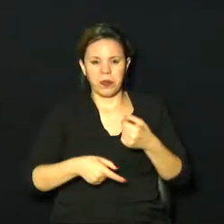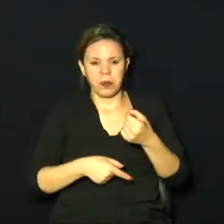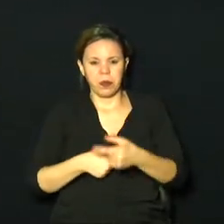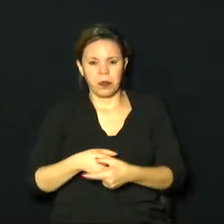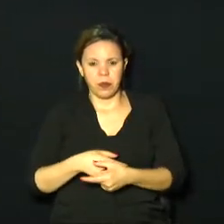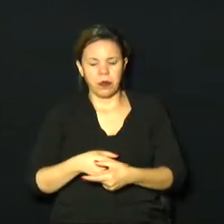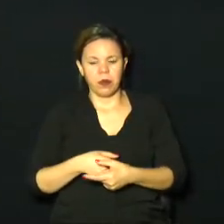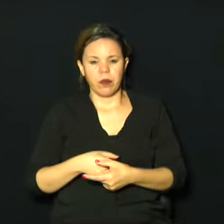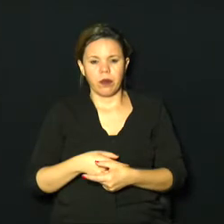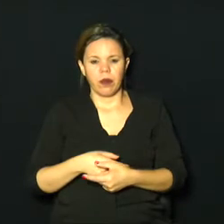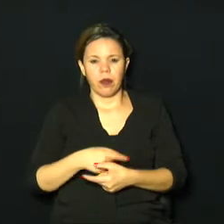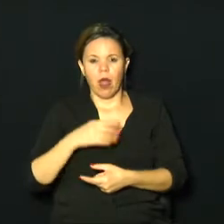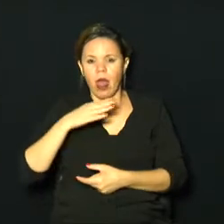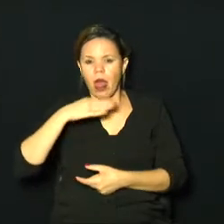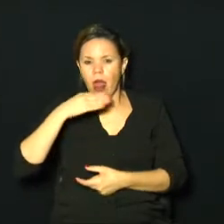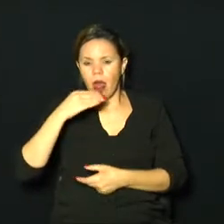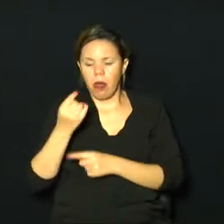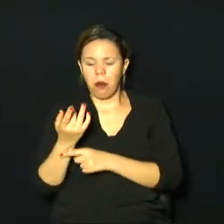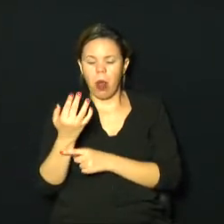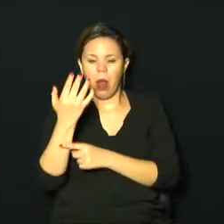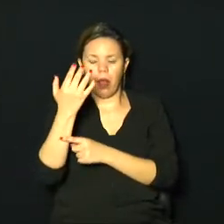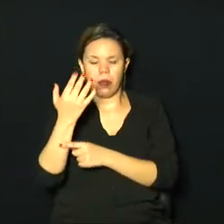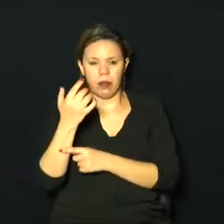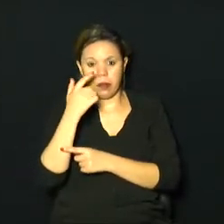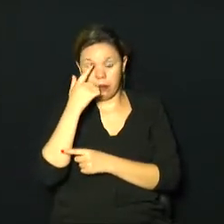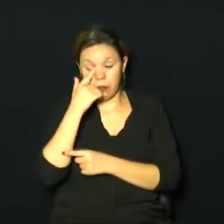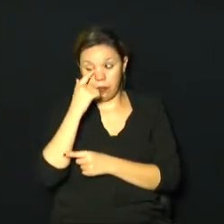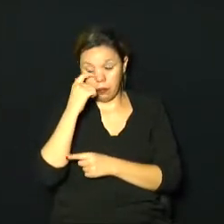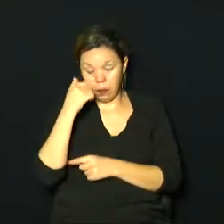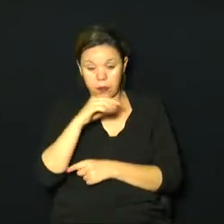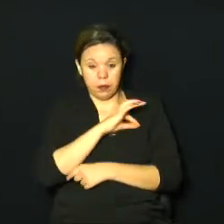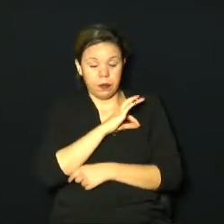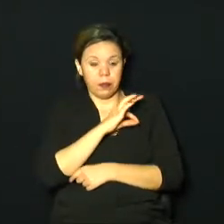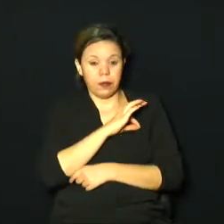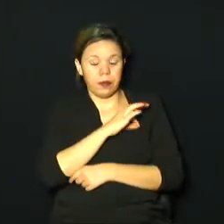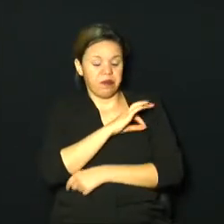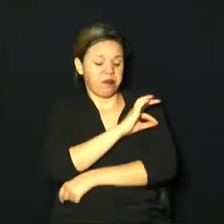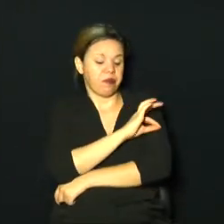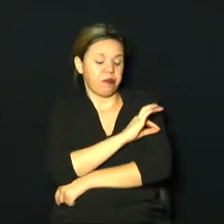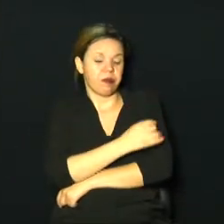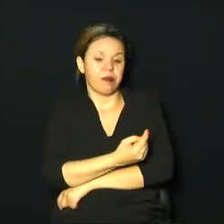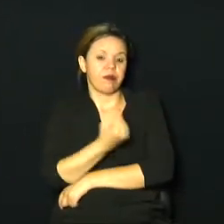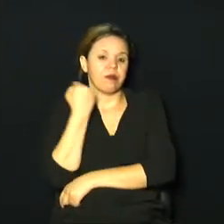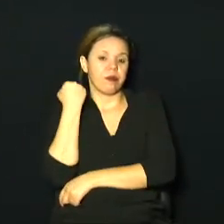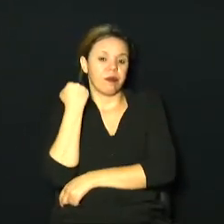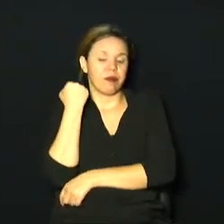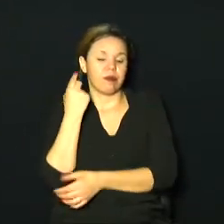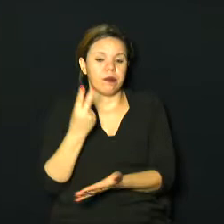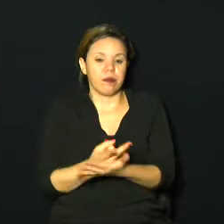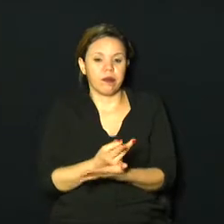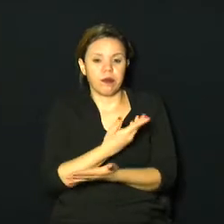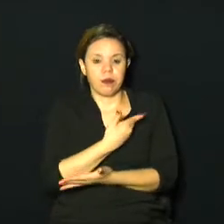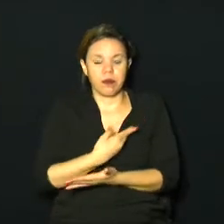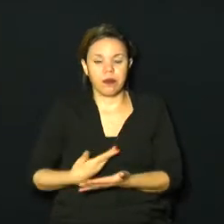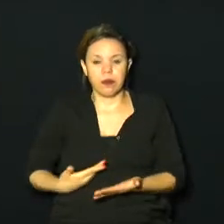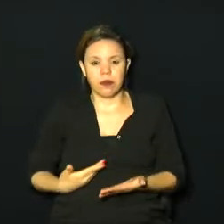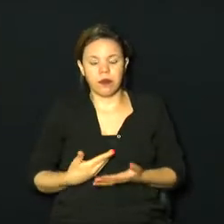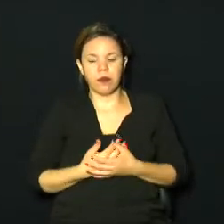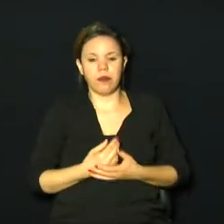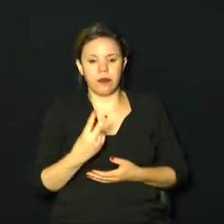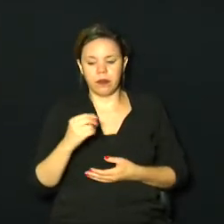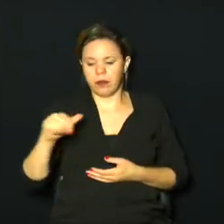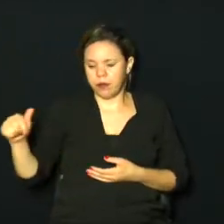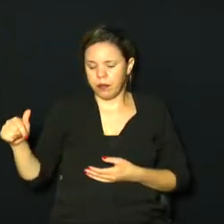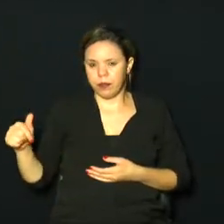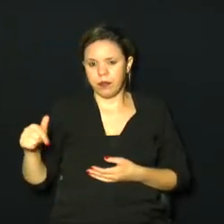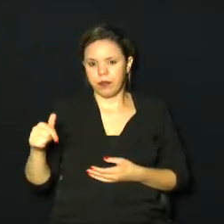gás de pimenta, uma repressão brutal feita pela Polícia Militar, e a Prefeitura, naquele momento, mesmo o governo, né, abril de 2017, o governo